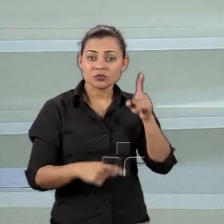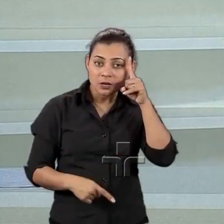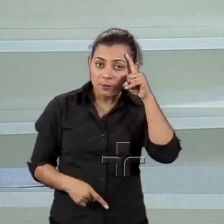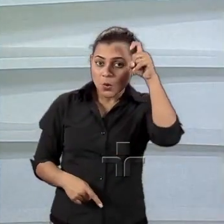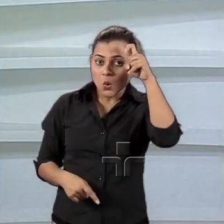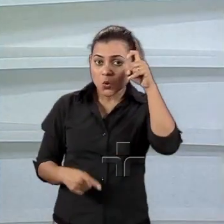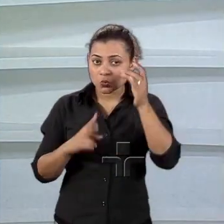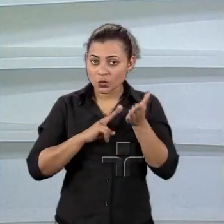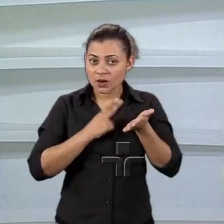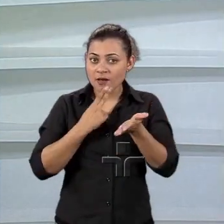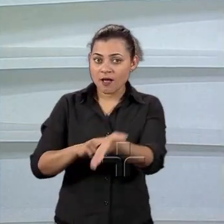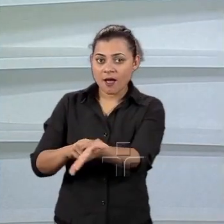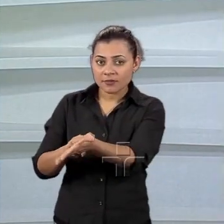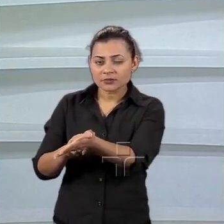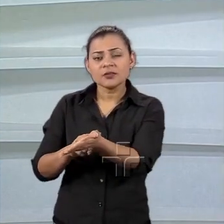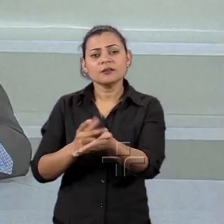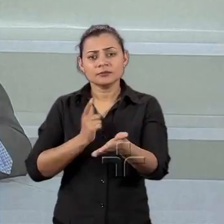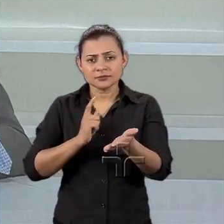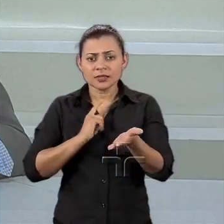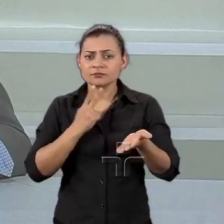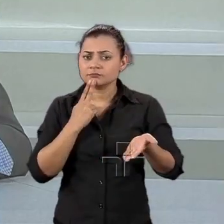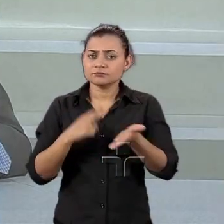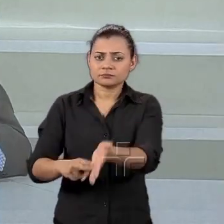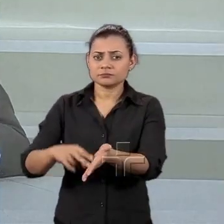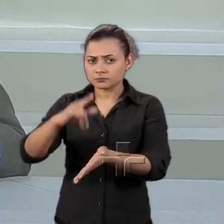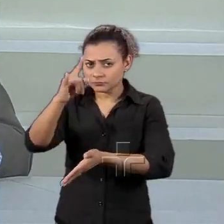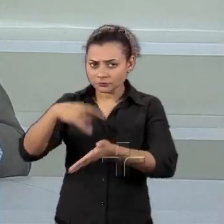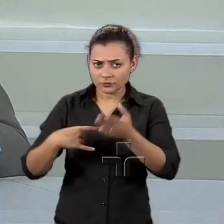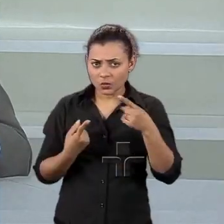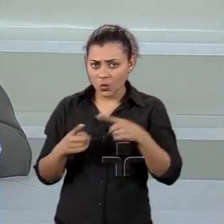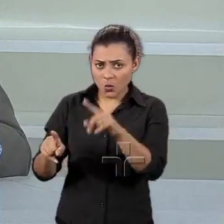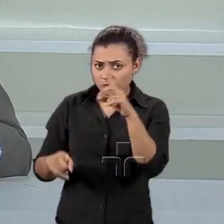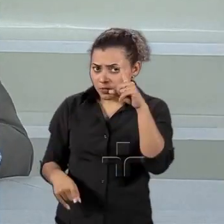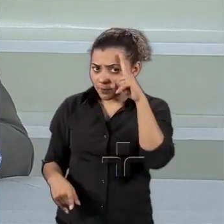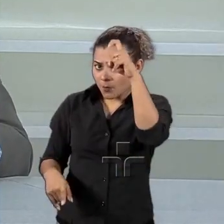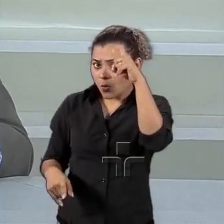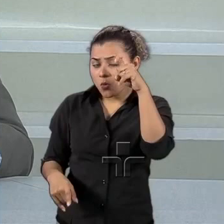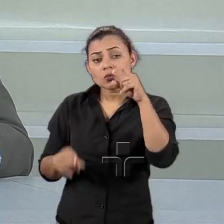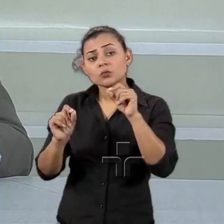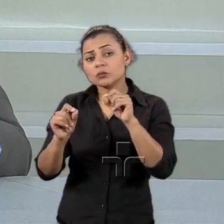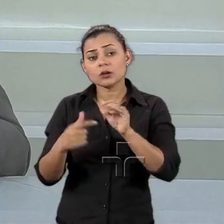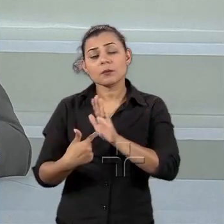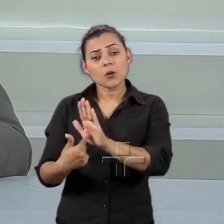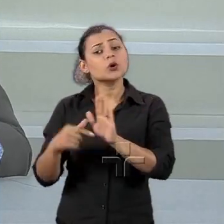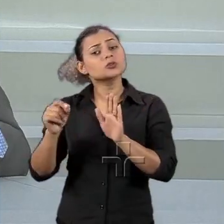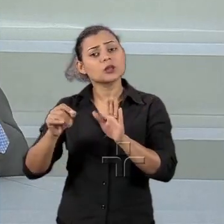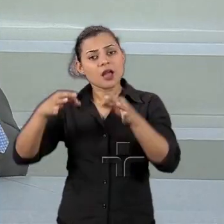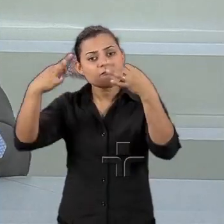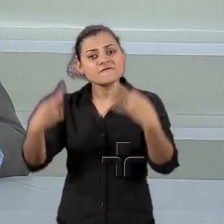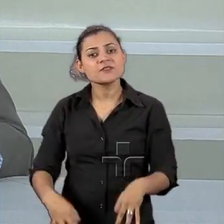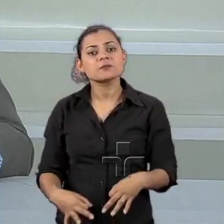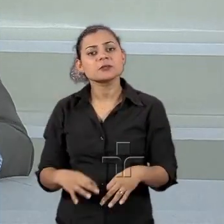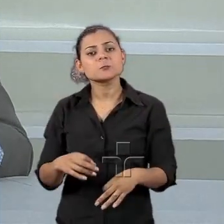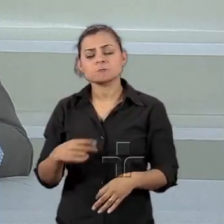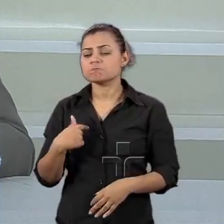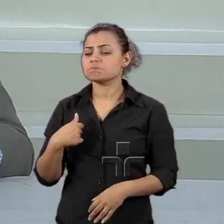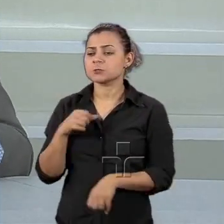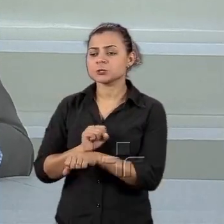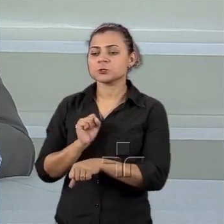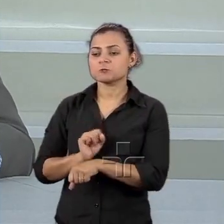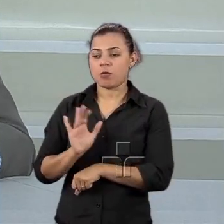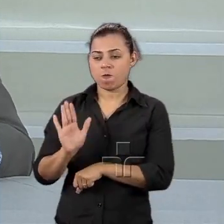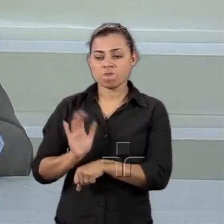abertura, na quebra do sigilo do Palocci, é a reafirmação exatamente de que espere-se